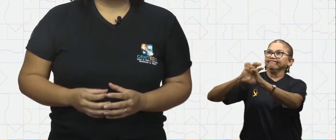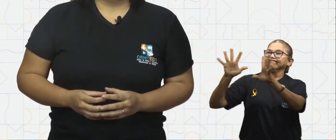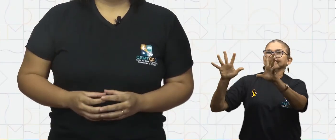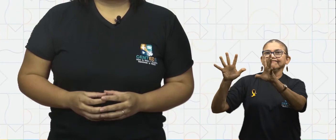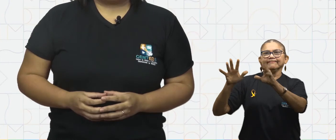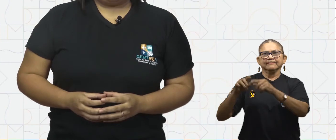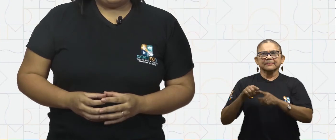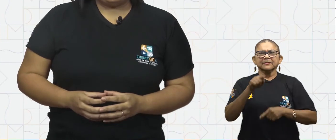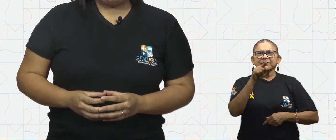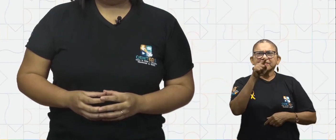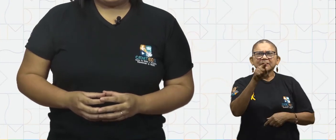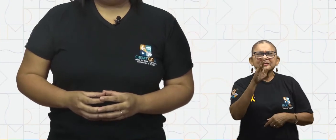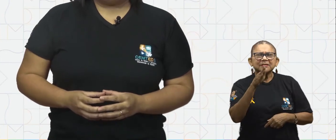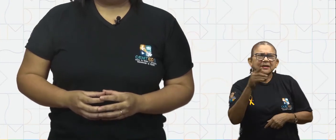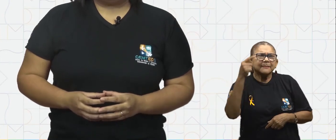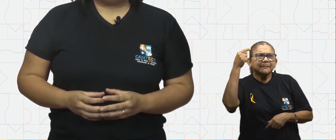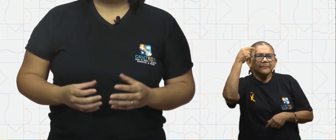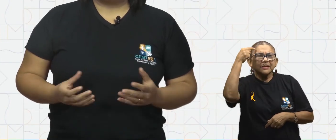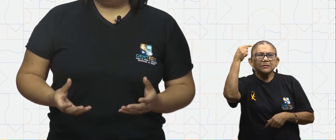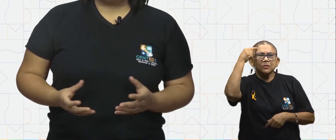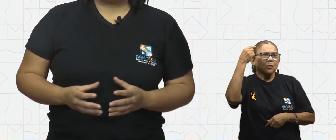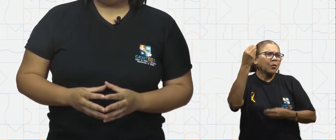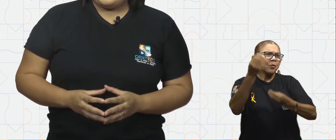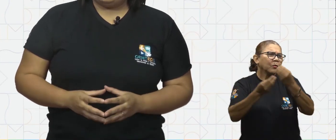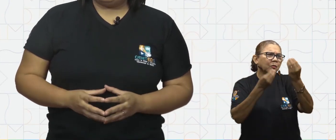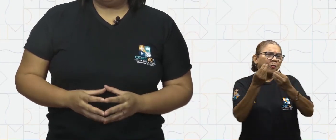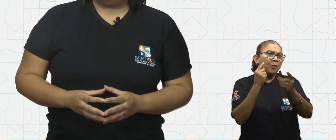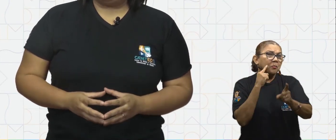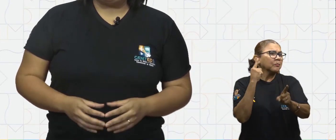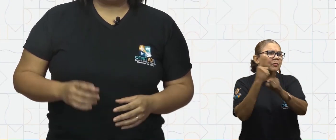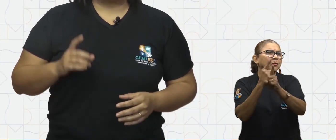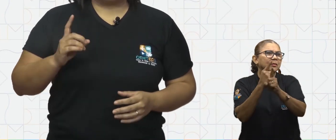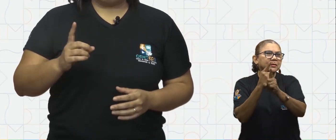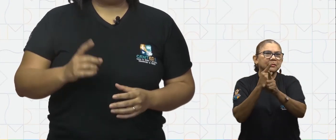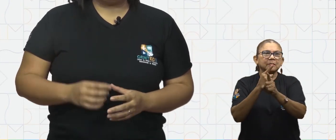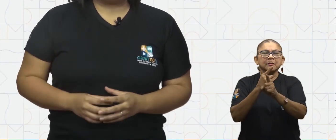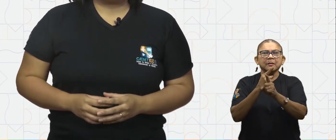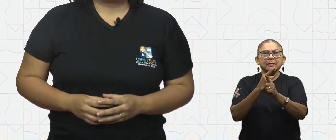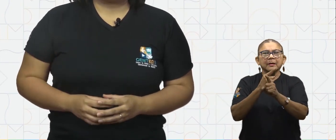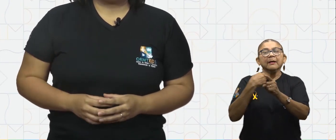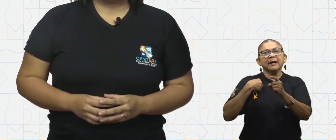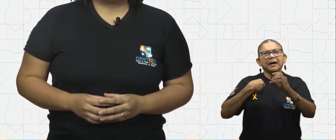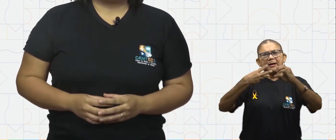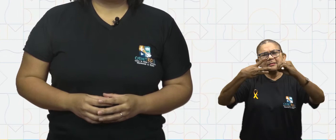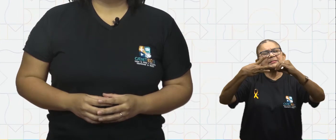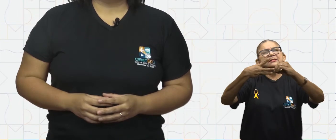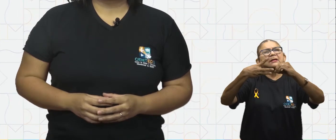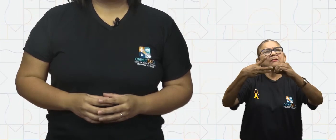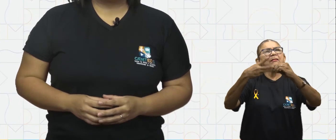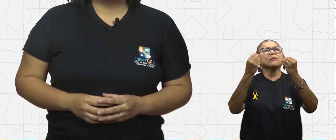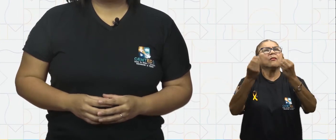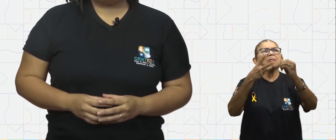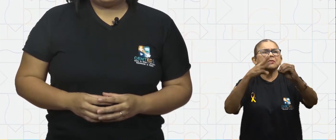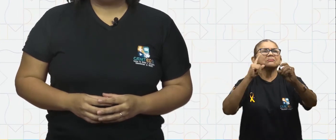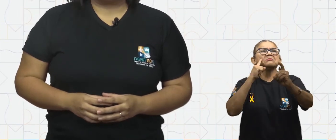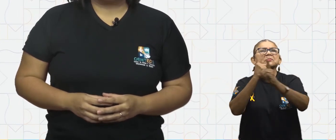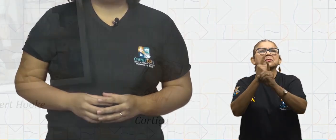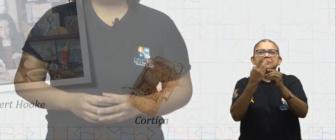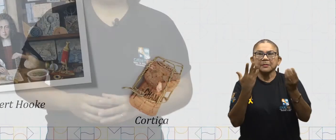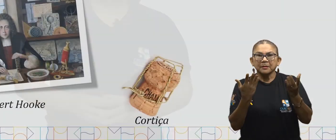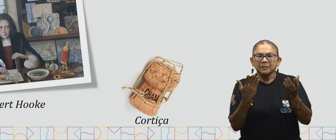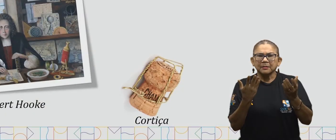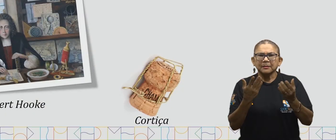Você já parou para pensar como as células foram descobertas? Vamos conhecer a história do estudo da